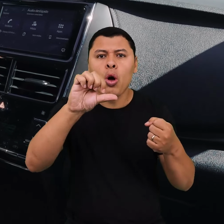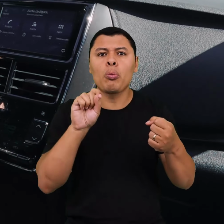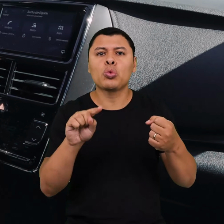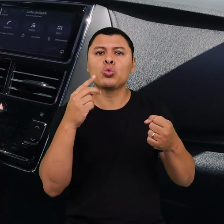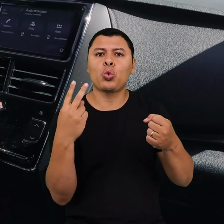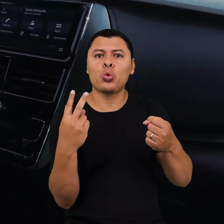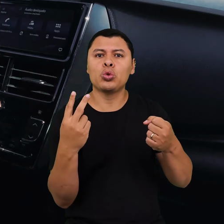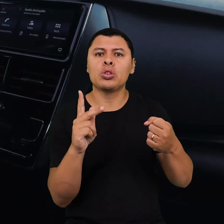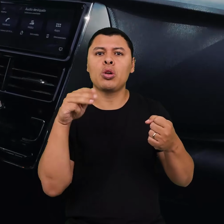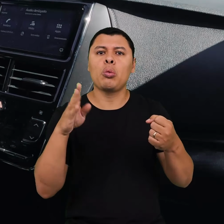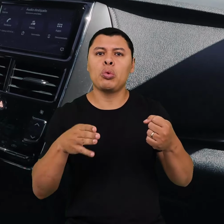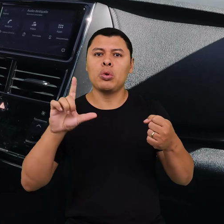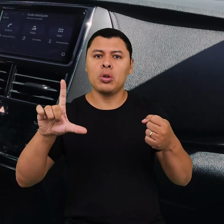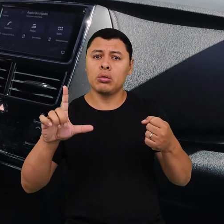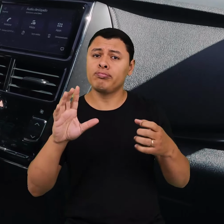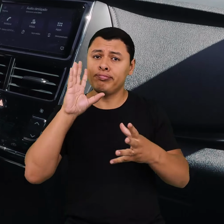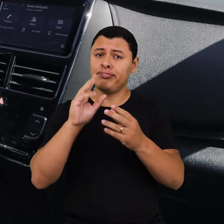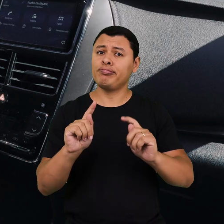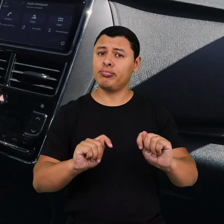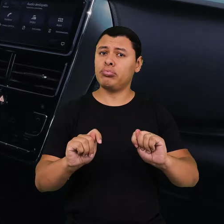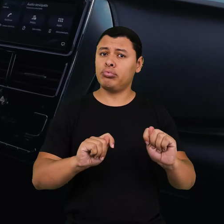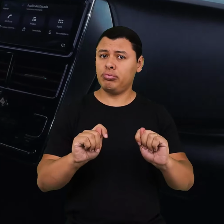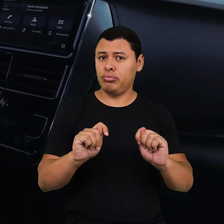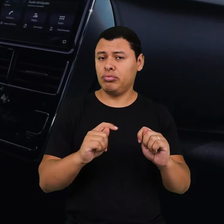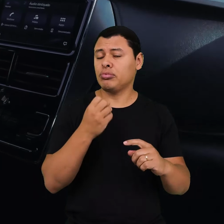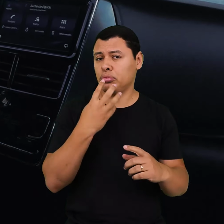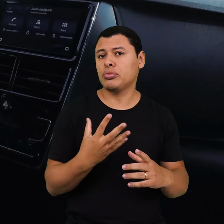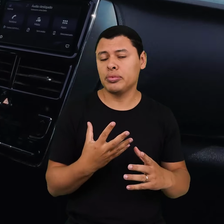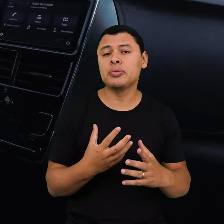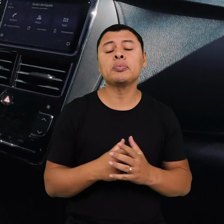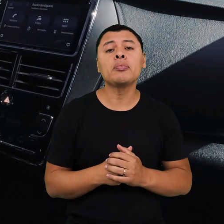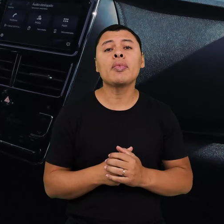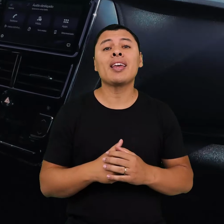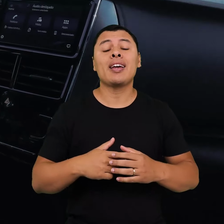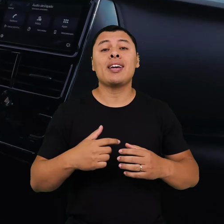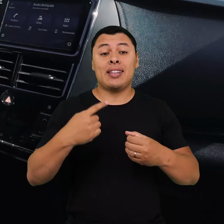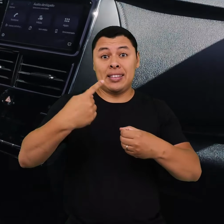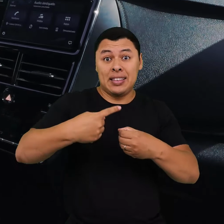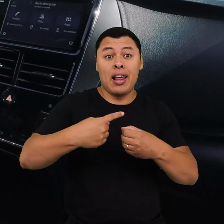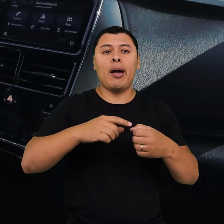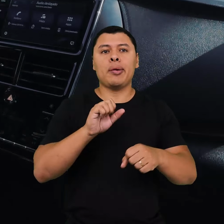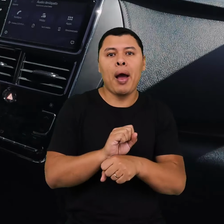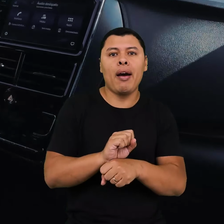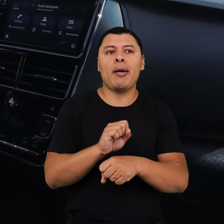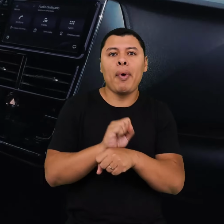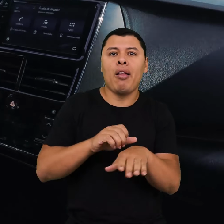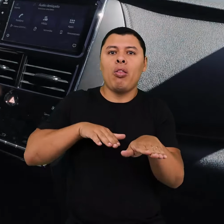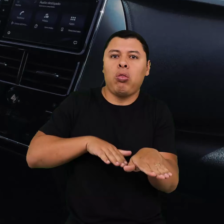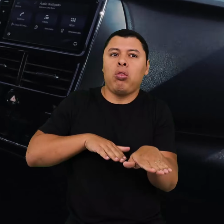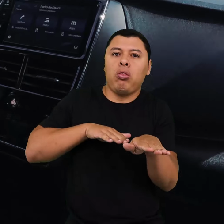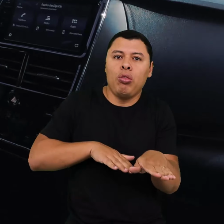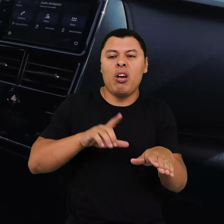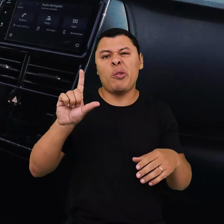aqui, né? Então só reforça o que eu estava falando para vocês, né? Na cidade, se pegar muito com o gestionamento, evidentemente você vai